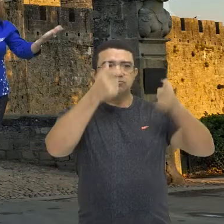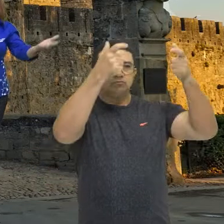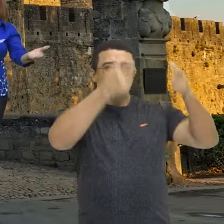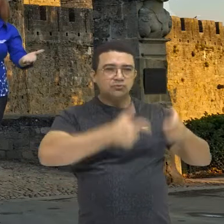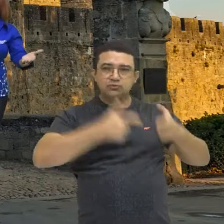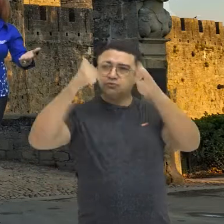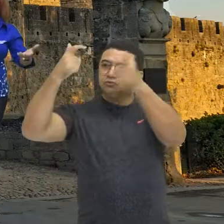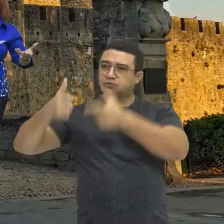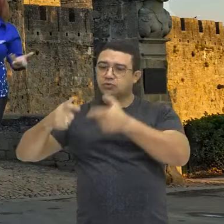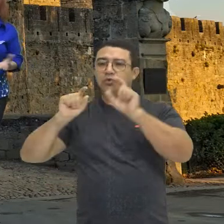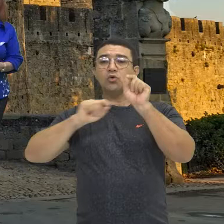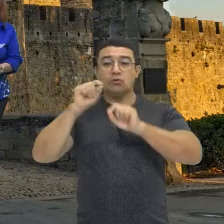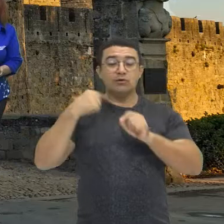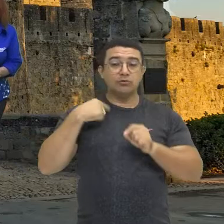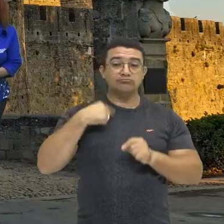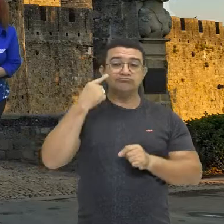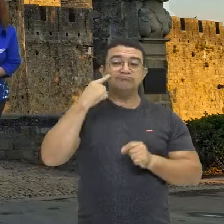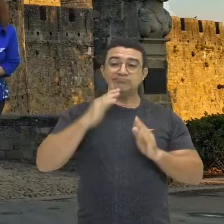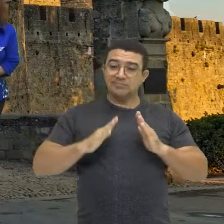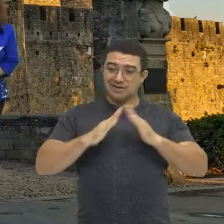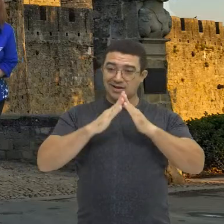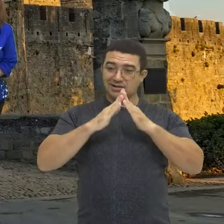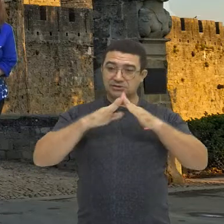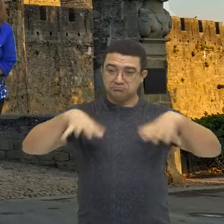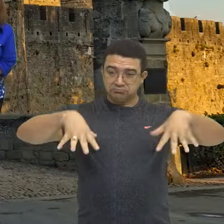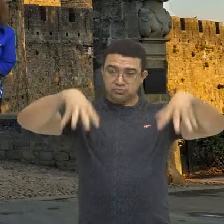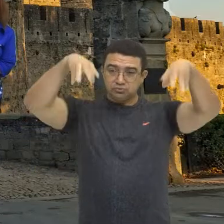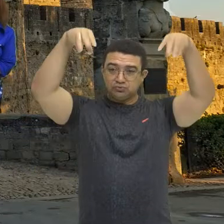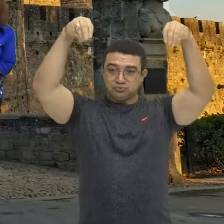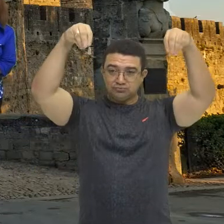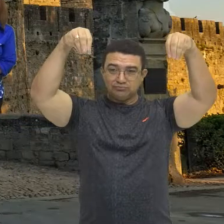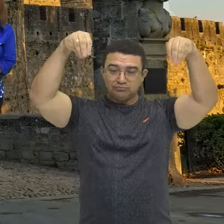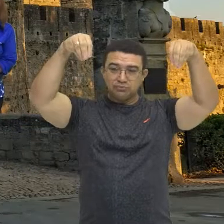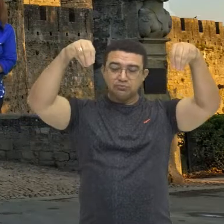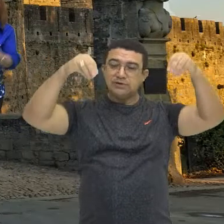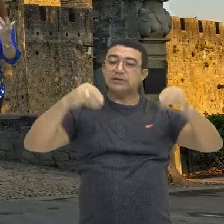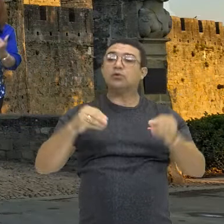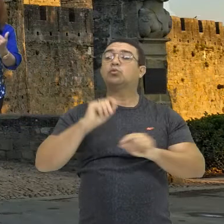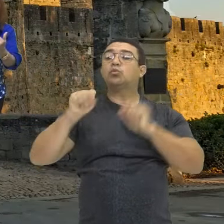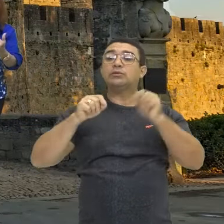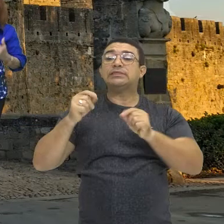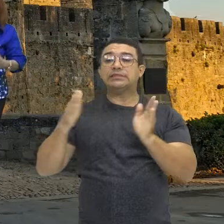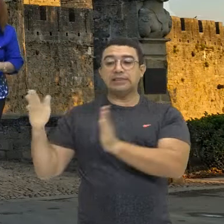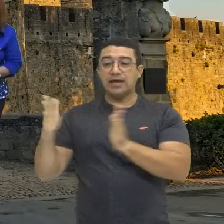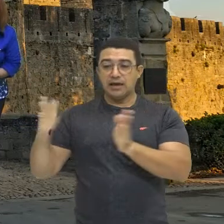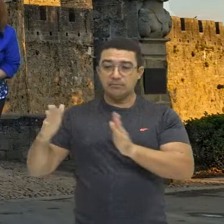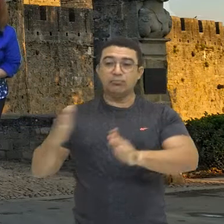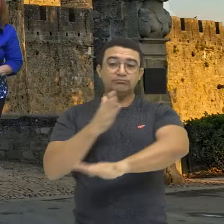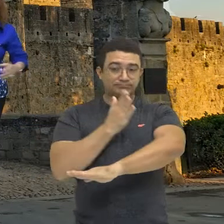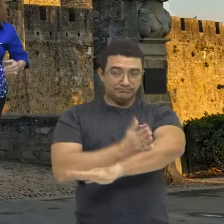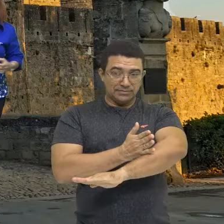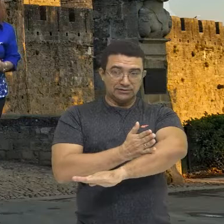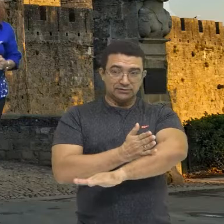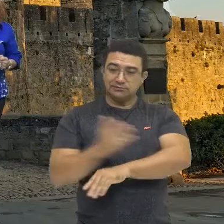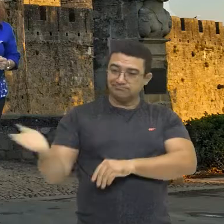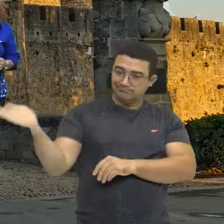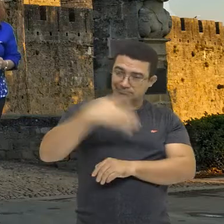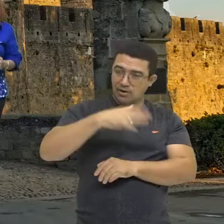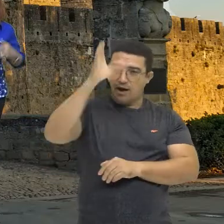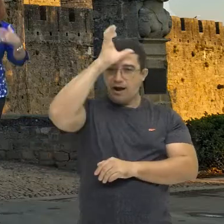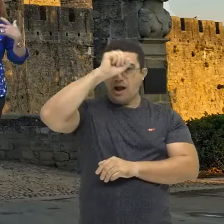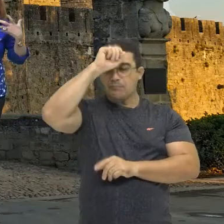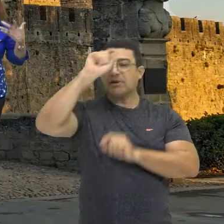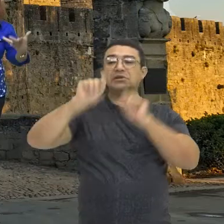gente. Eu estou num castelo medieval, eu estou na Idade Média. Viaje comigo, vem comigo aprender sobre a